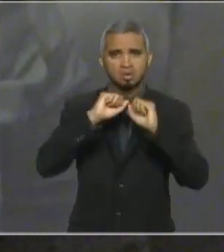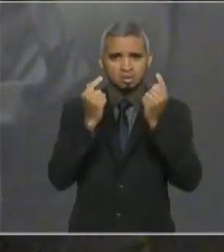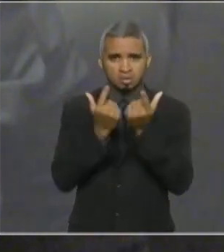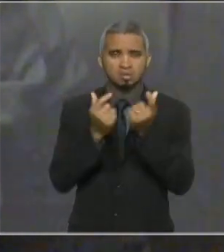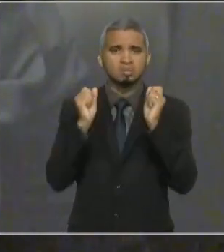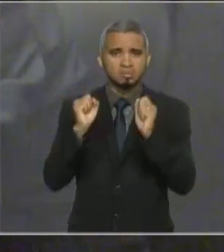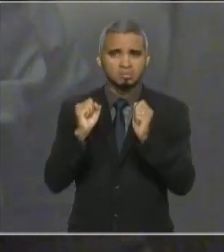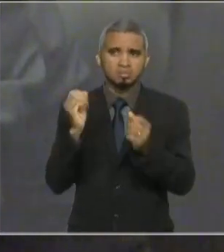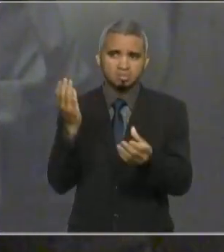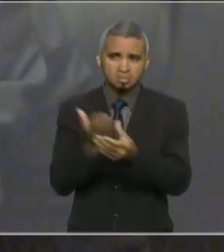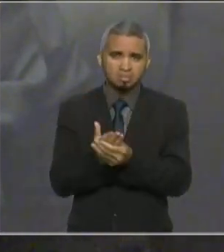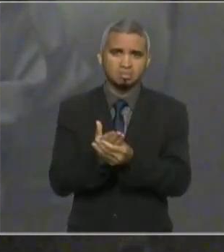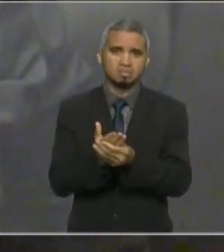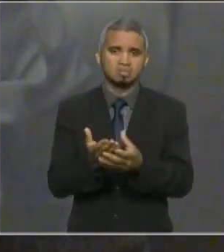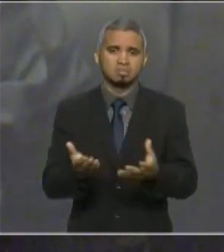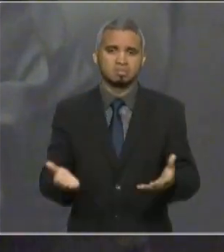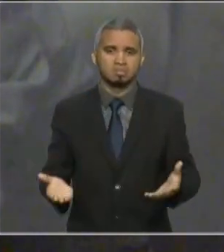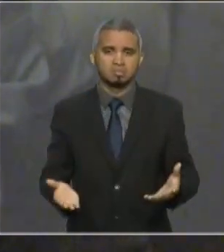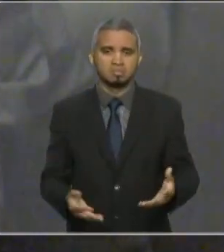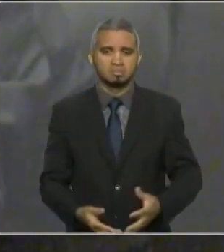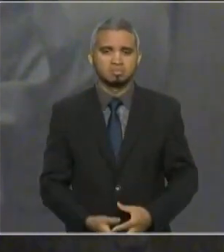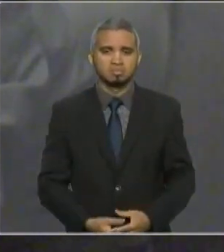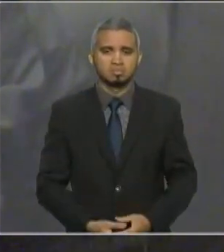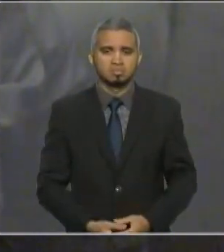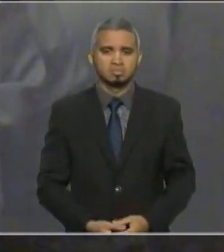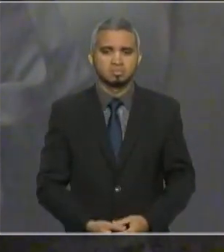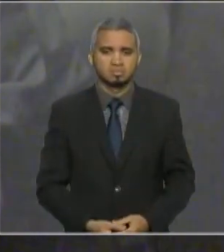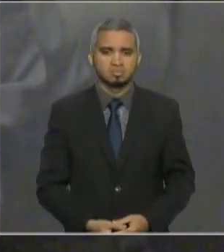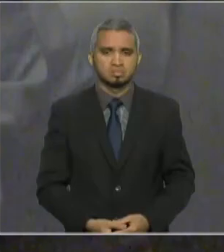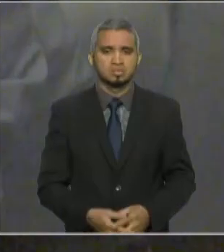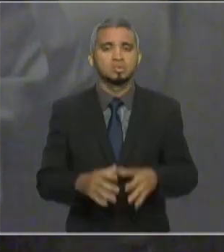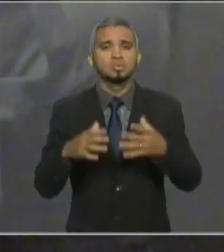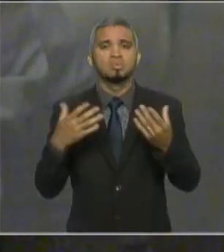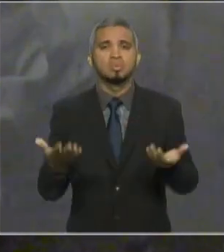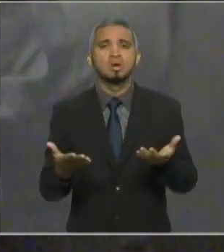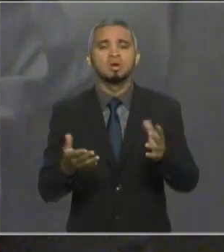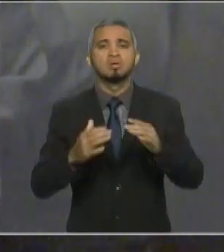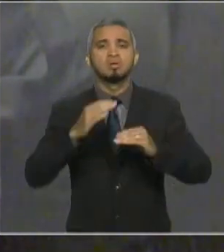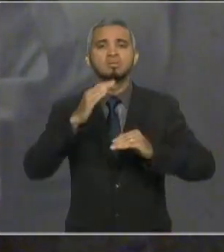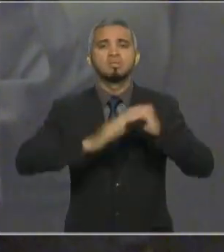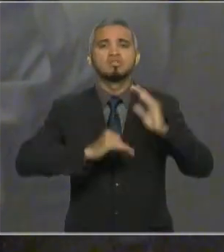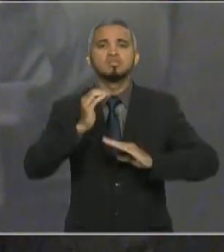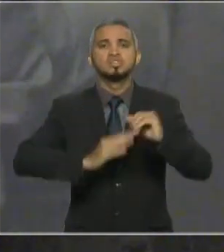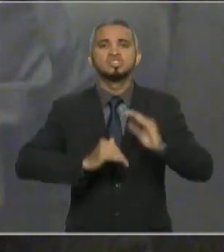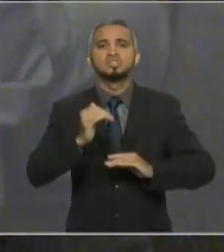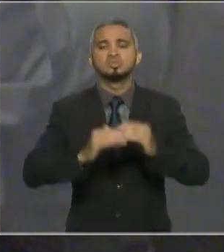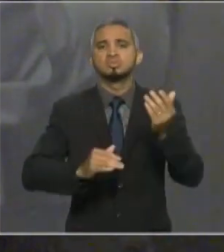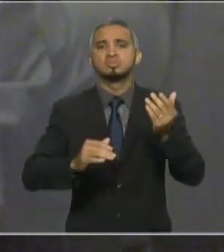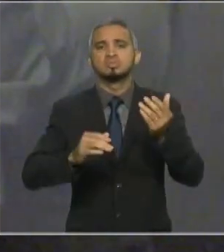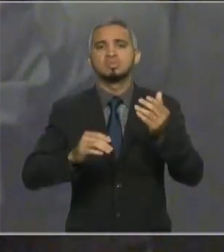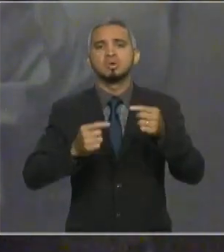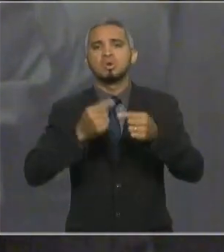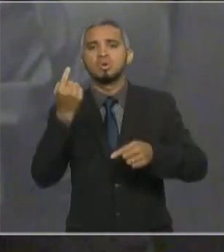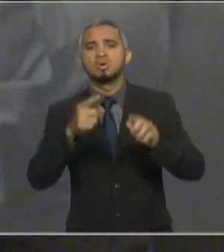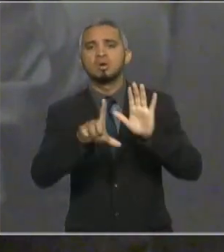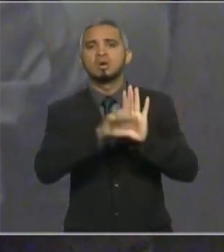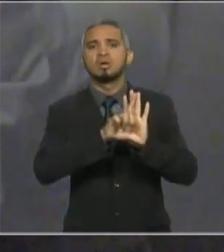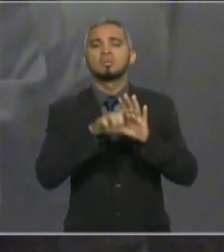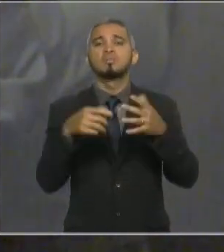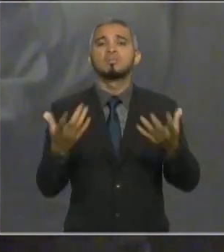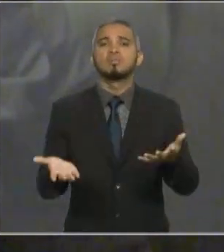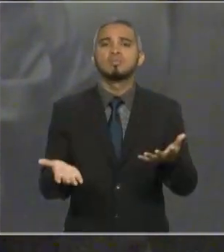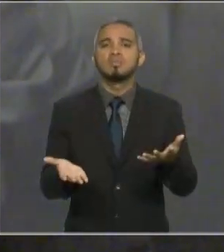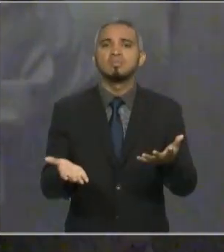sobre esses casos que ele considerava inconstitucional ou ilegal. Não sei se entrou e foi derrotado ou se